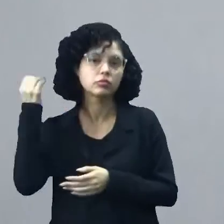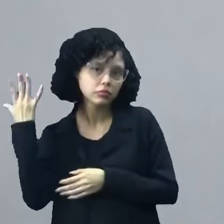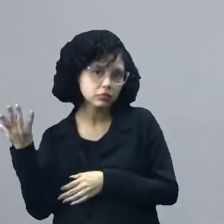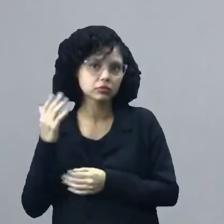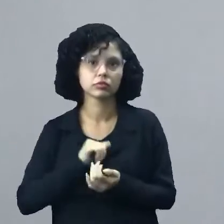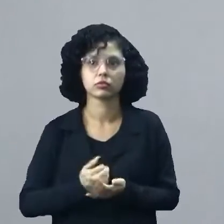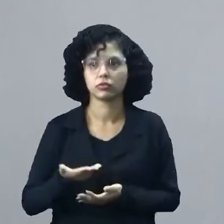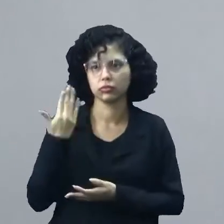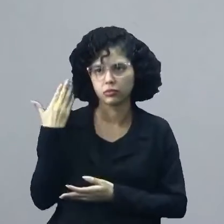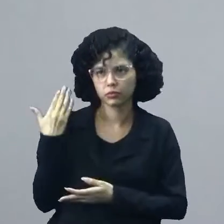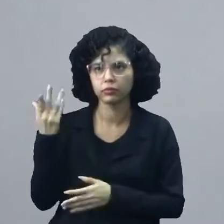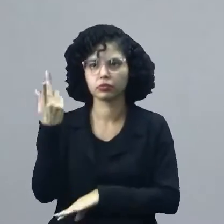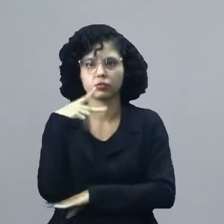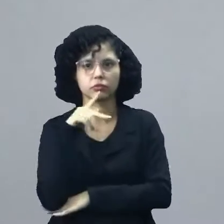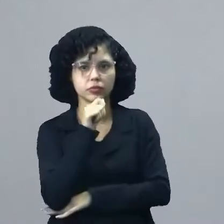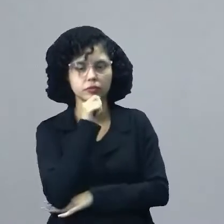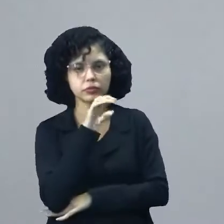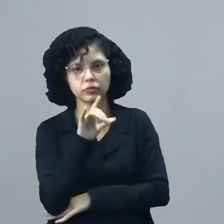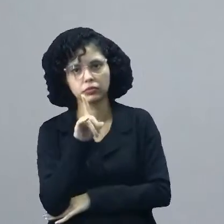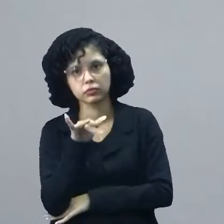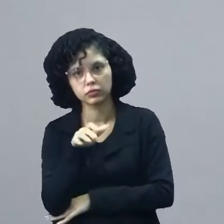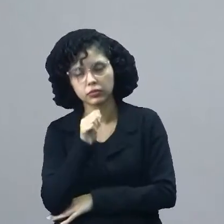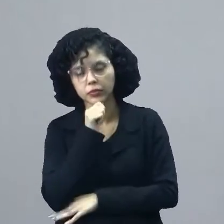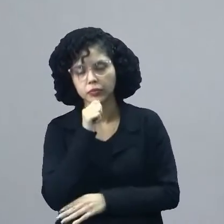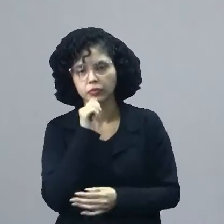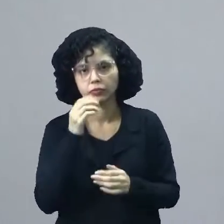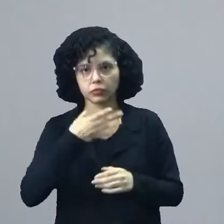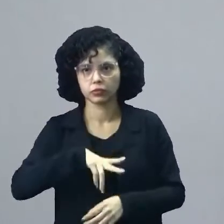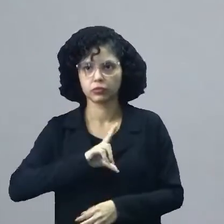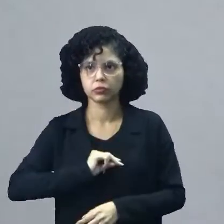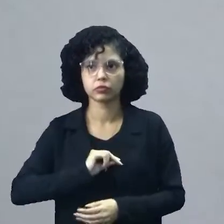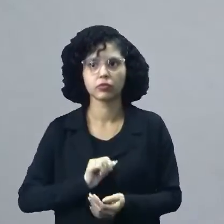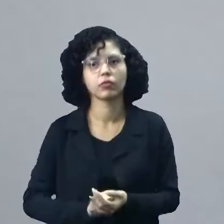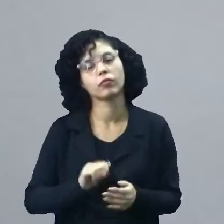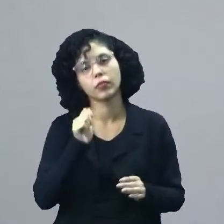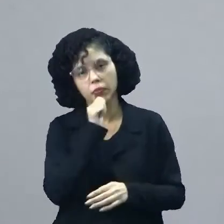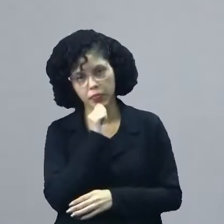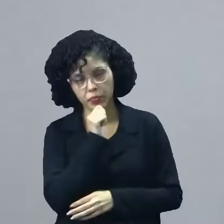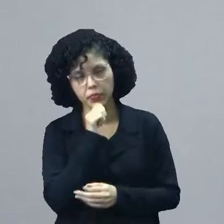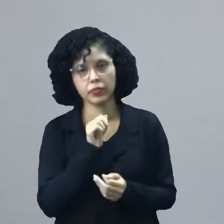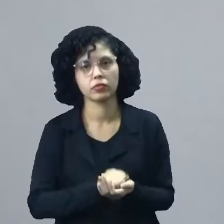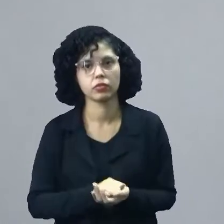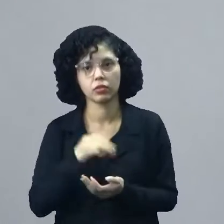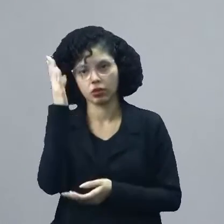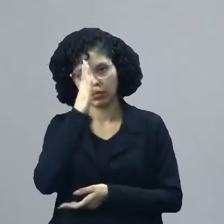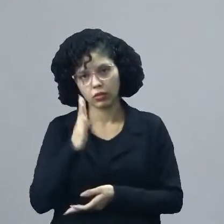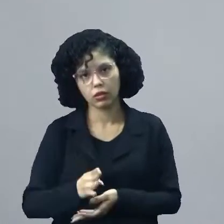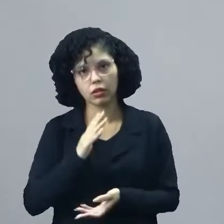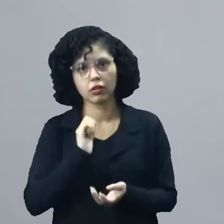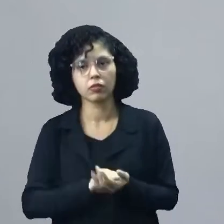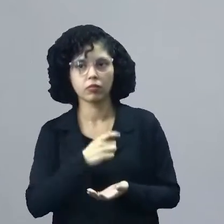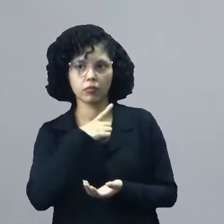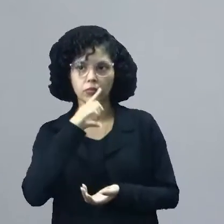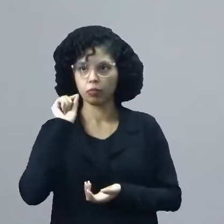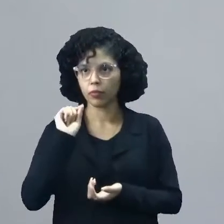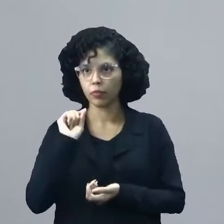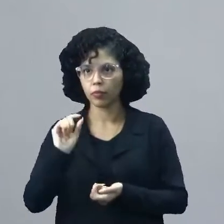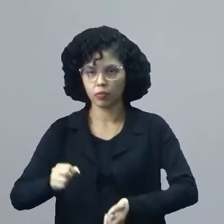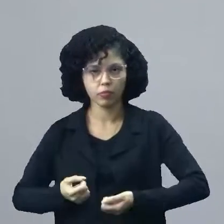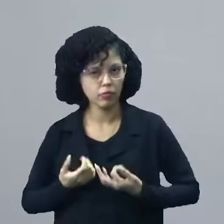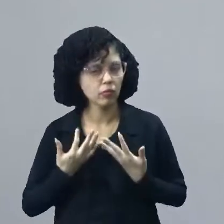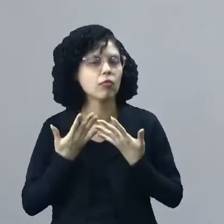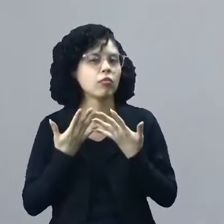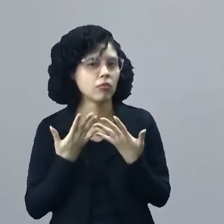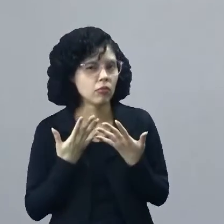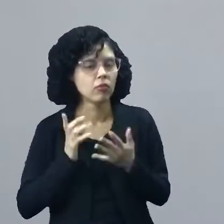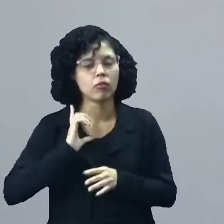lá no período colonial, quando os portugueses estavam aí, colonizando aí o Brasil, eles tiveram o quê? Uma